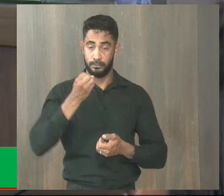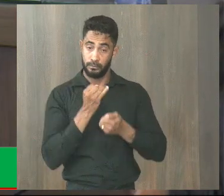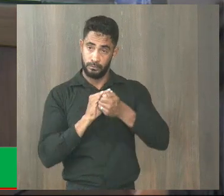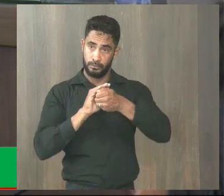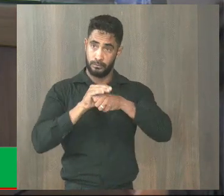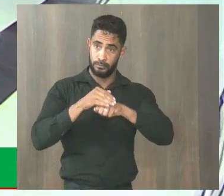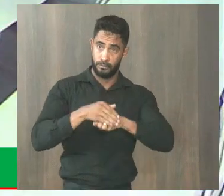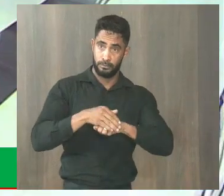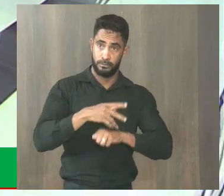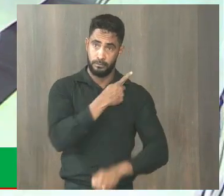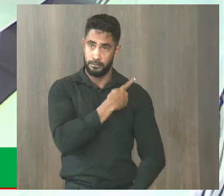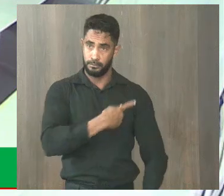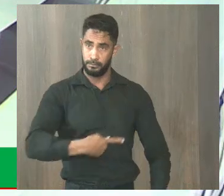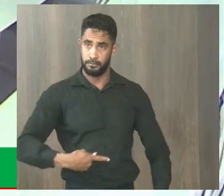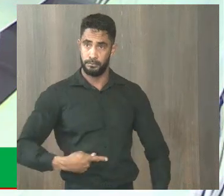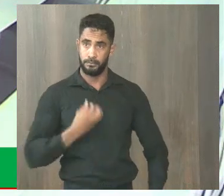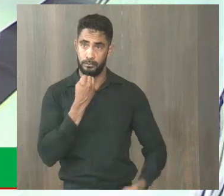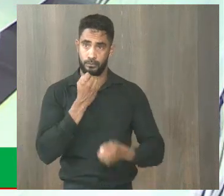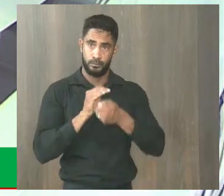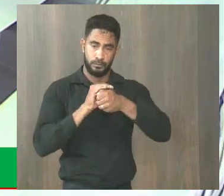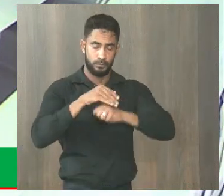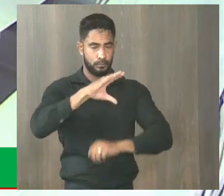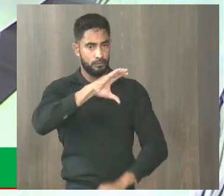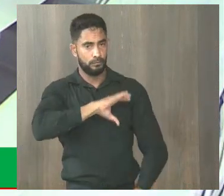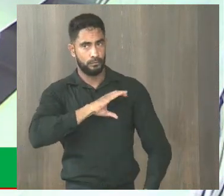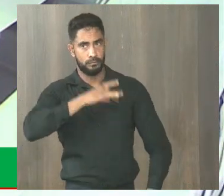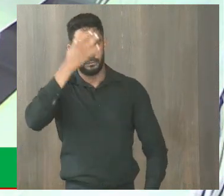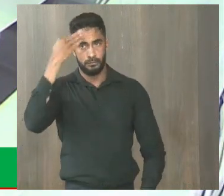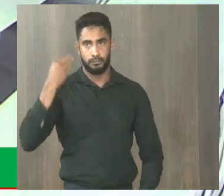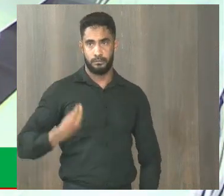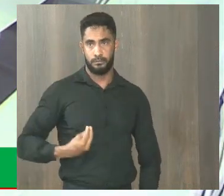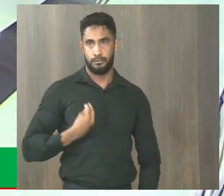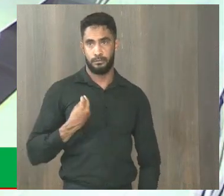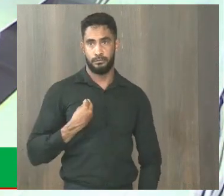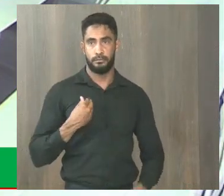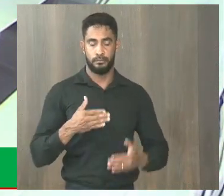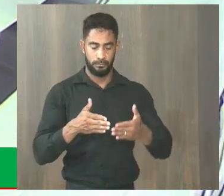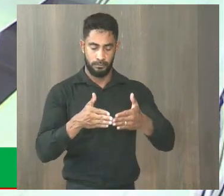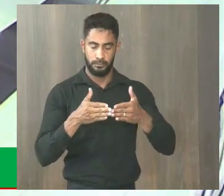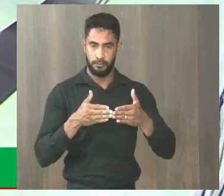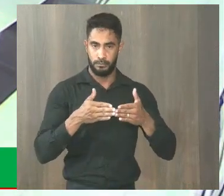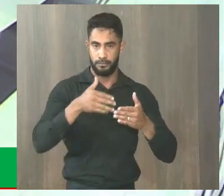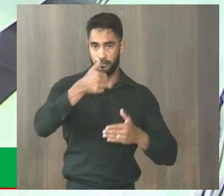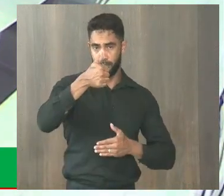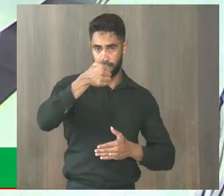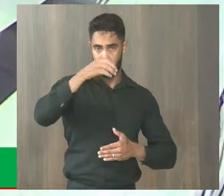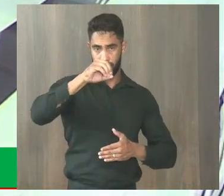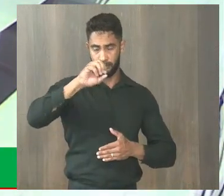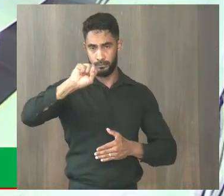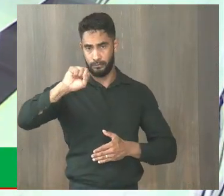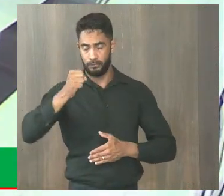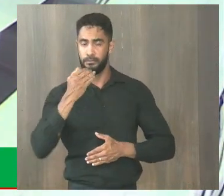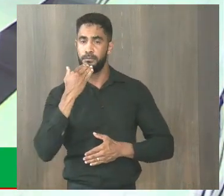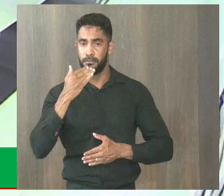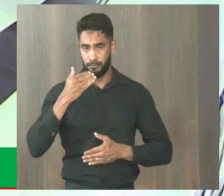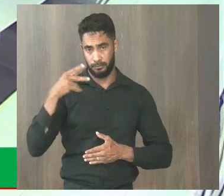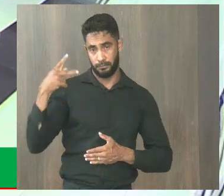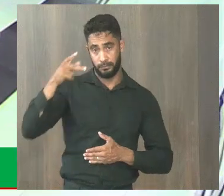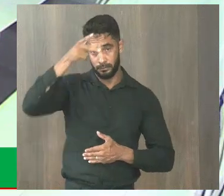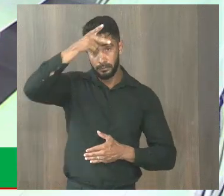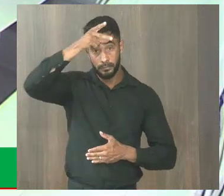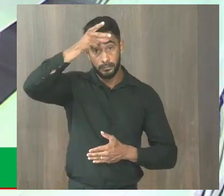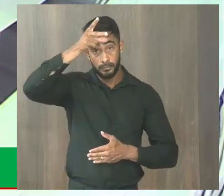presidente, colegas. Boa noite, público presente. Presidente, eu fiz aí o requerimento 108, solicitando do Poder Executivo,